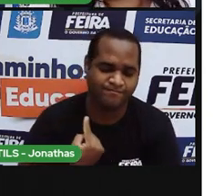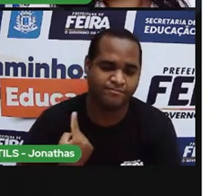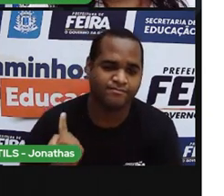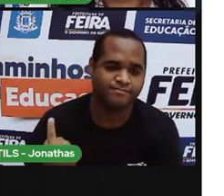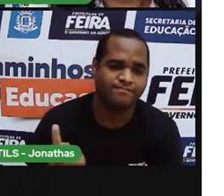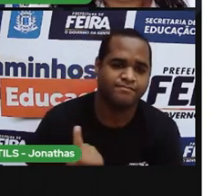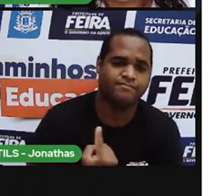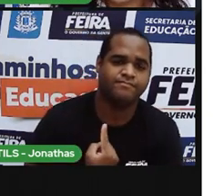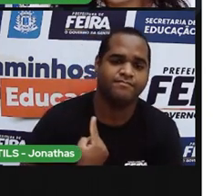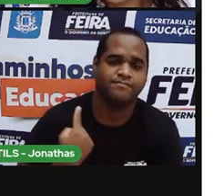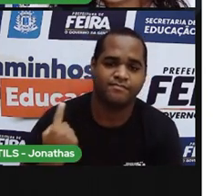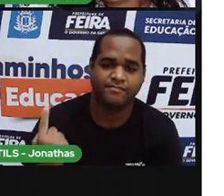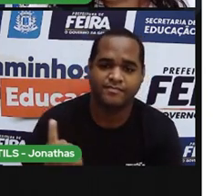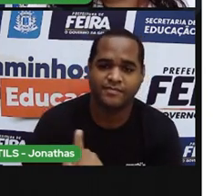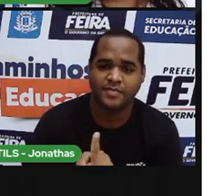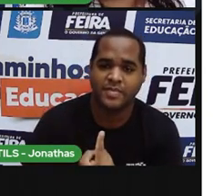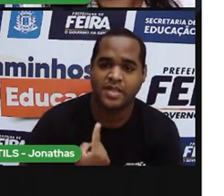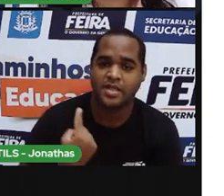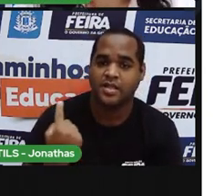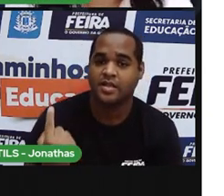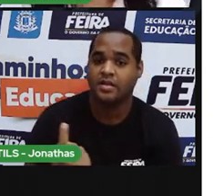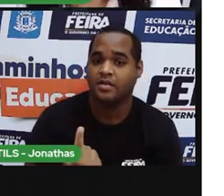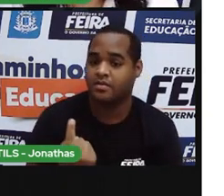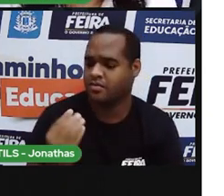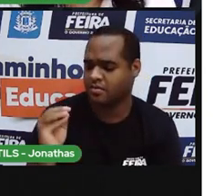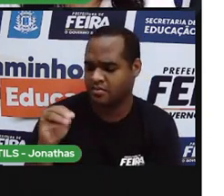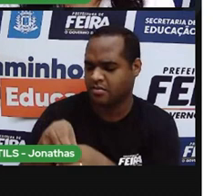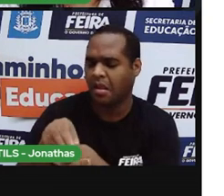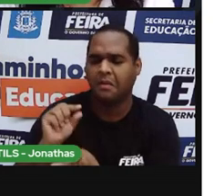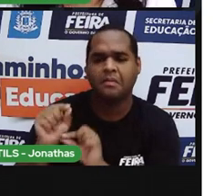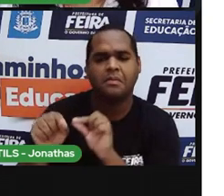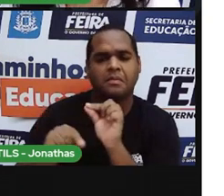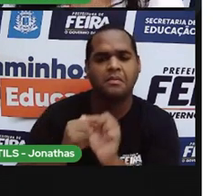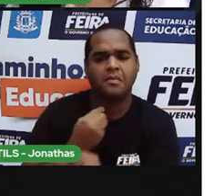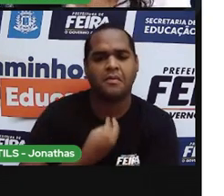que se chama solidão.